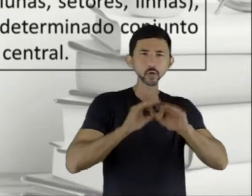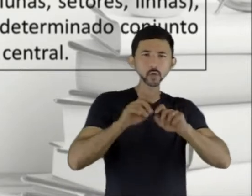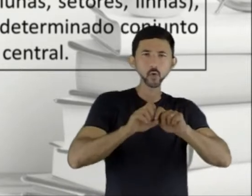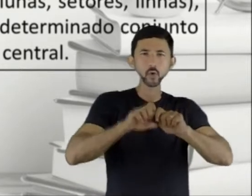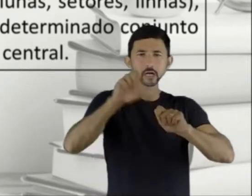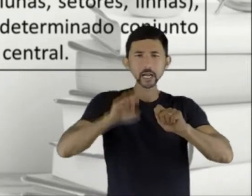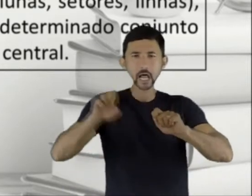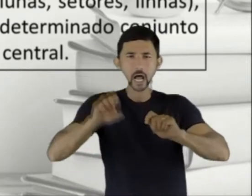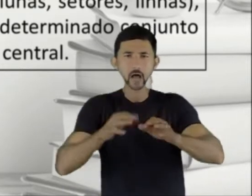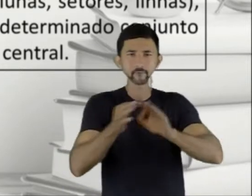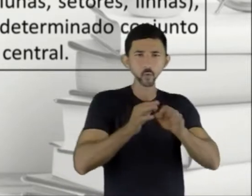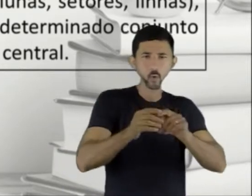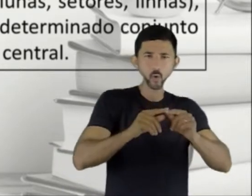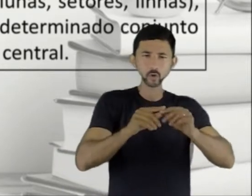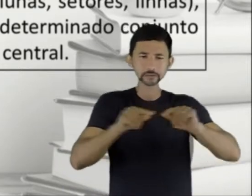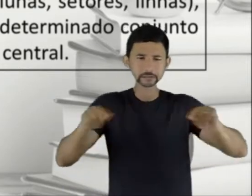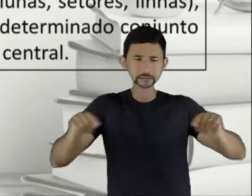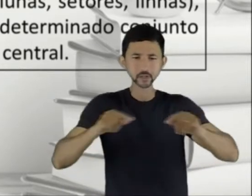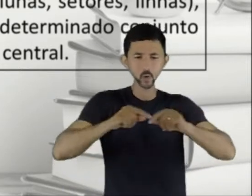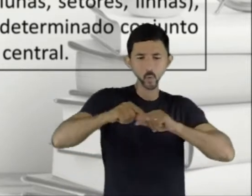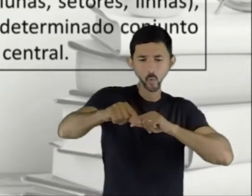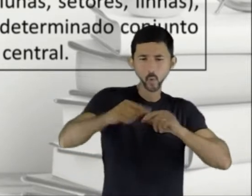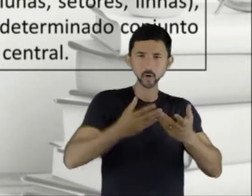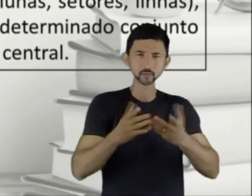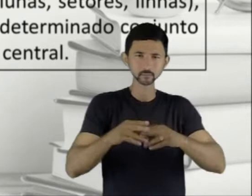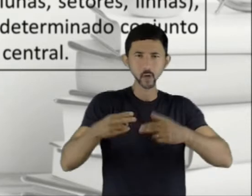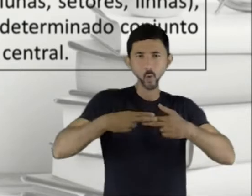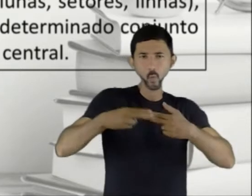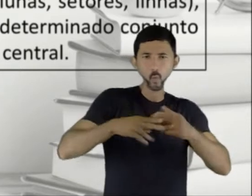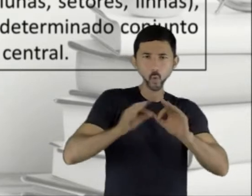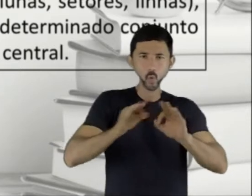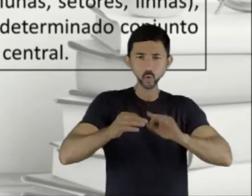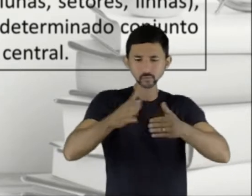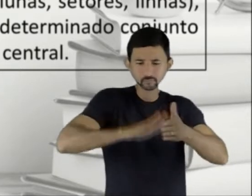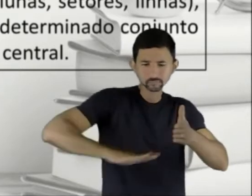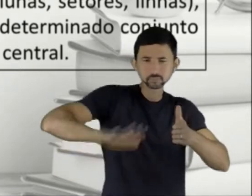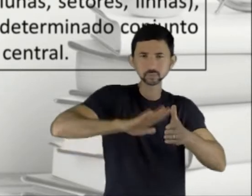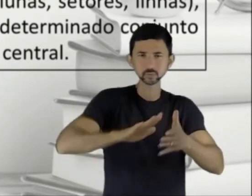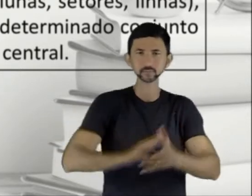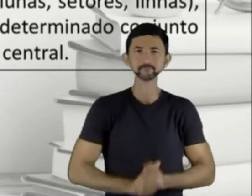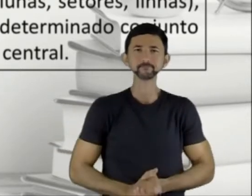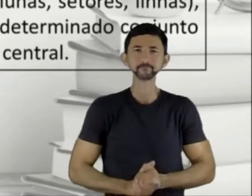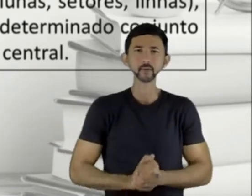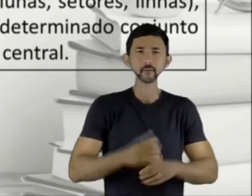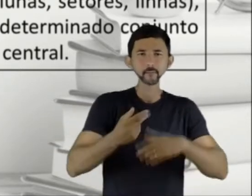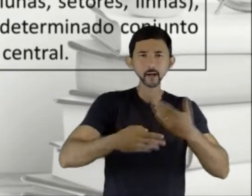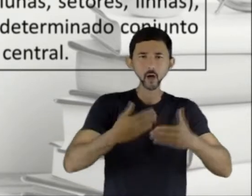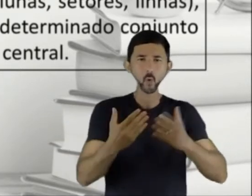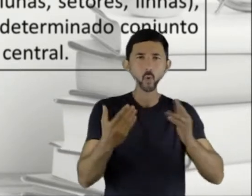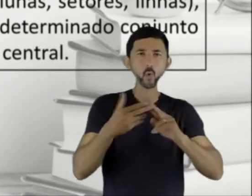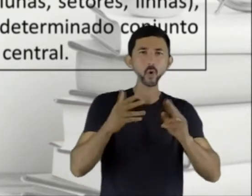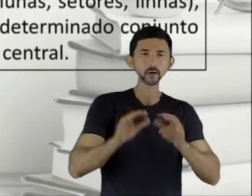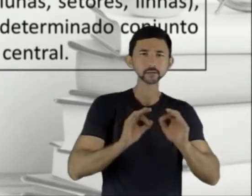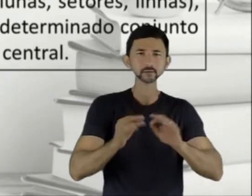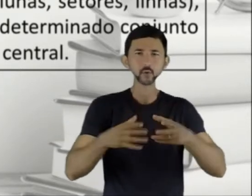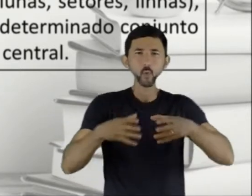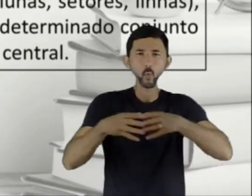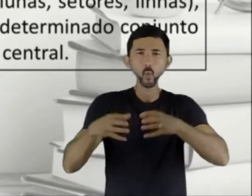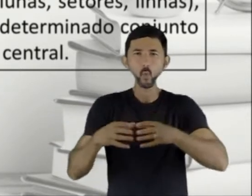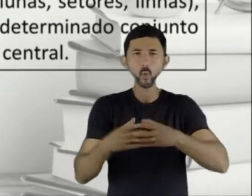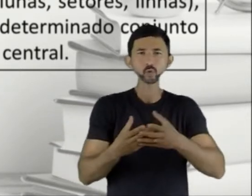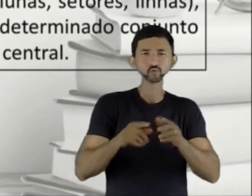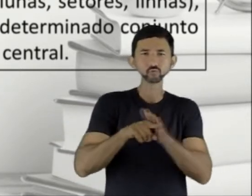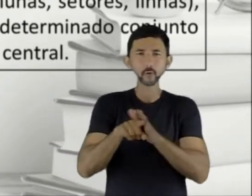colunas, setores, linhas, com ou sem o uso de planilhas eletrônicas, para apresentar um determinado conjunto de